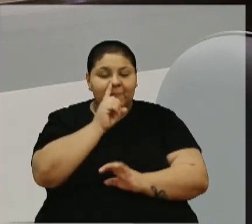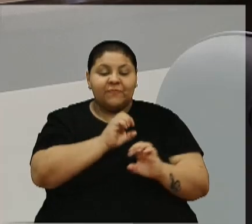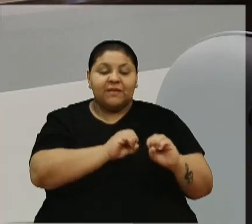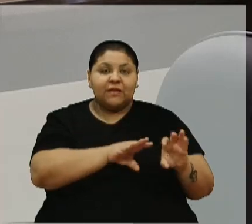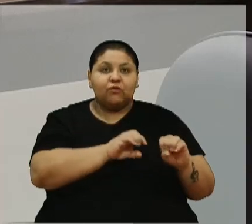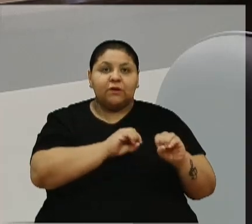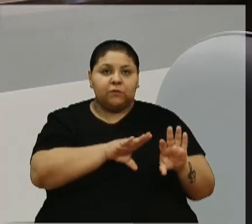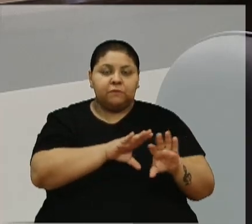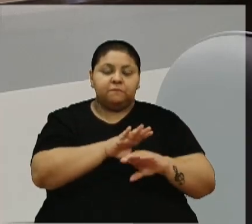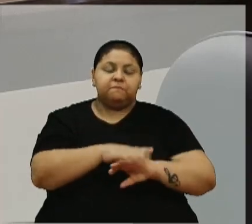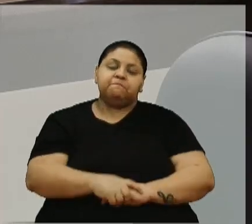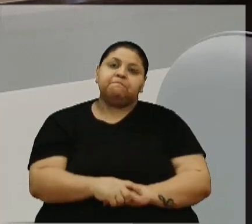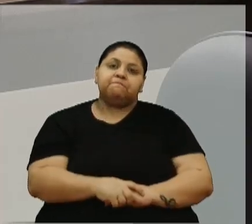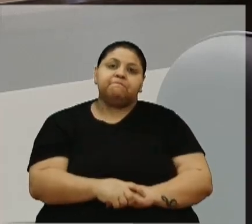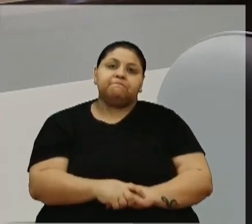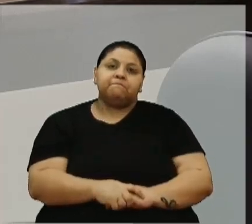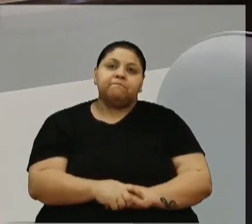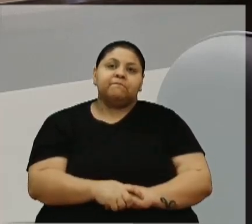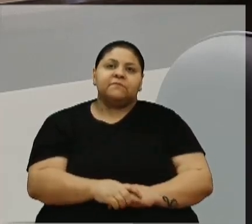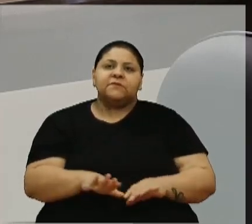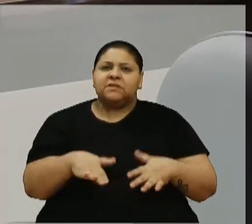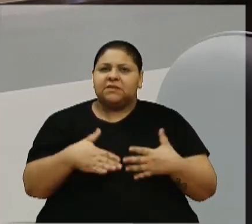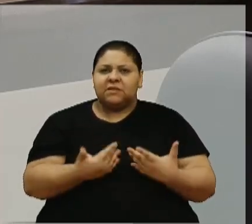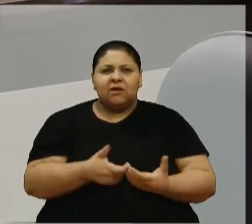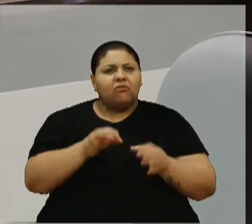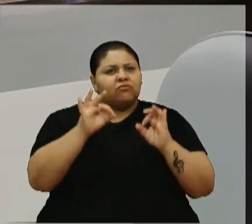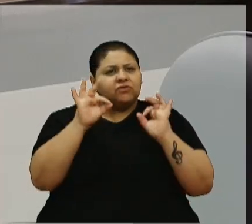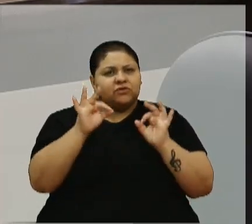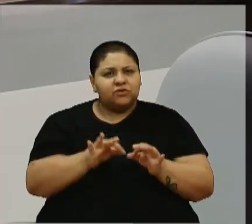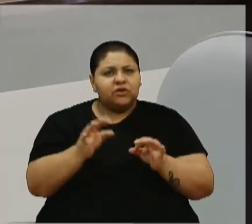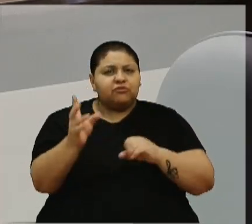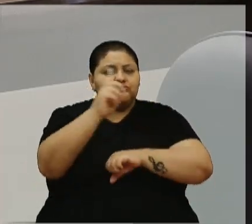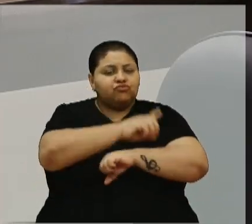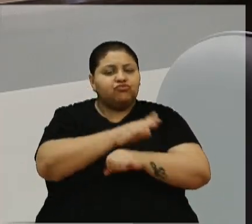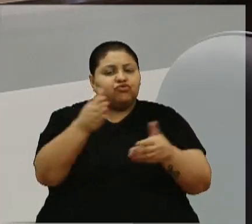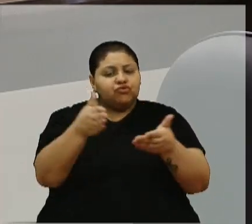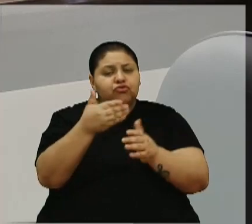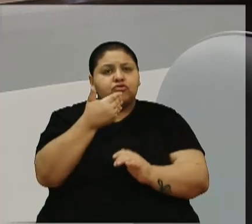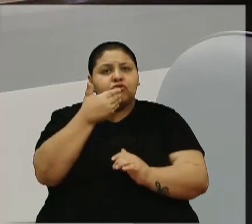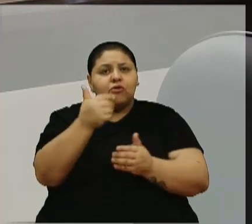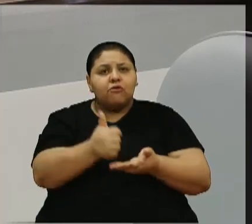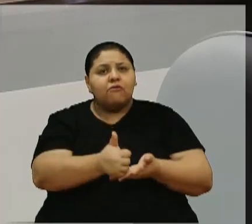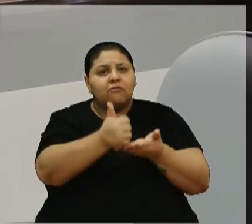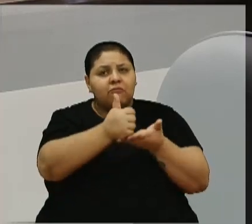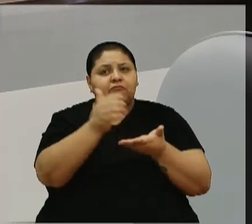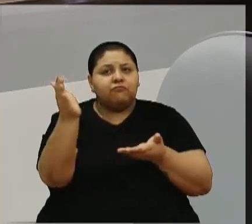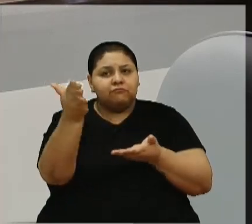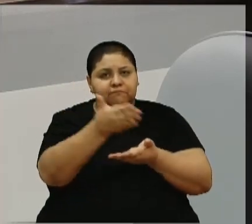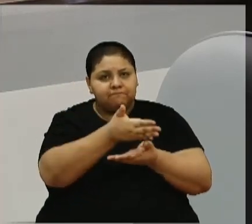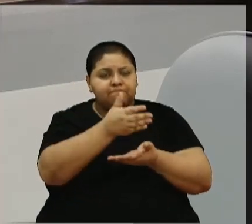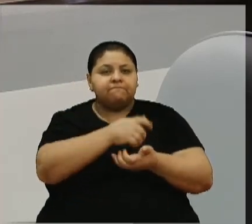educadora. Então, nada mais justo que nós, no dia de hoje, peço apoio aos novos colegas,